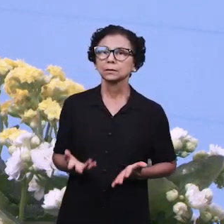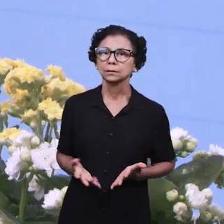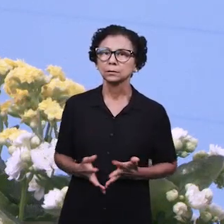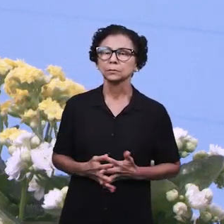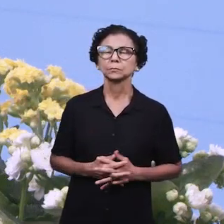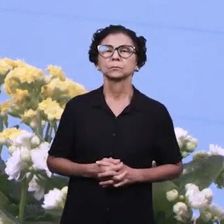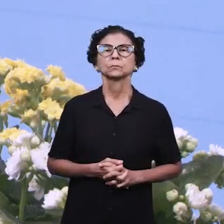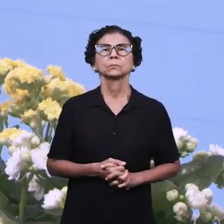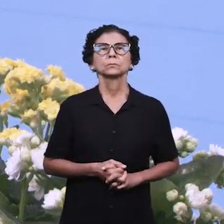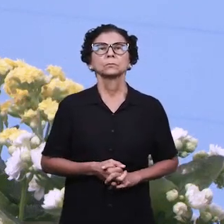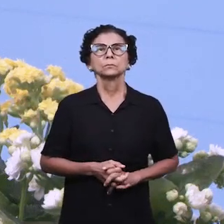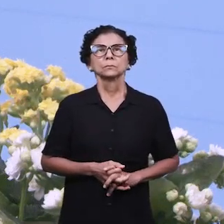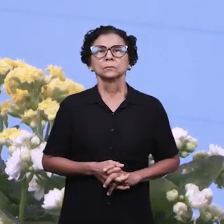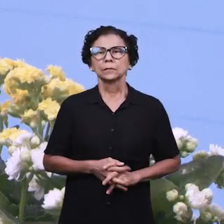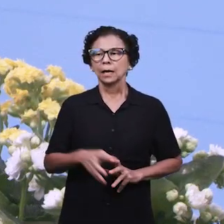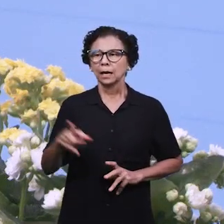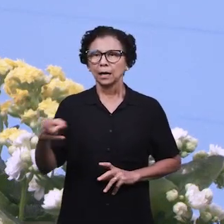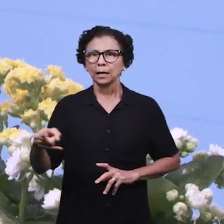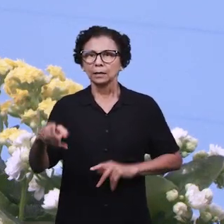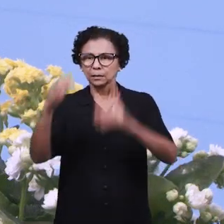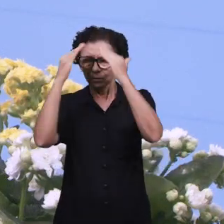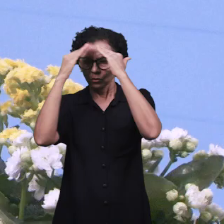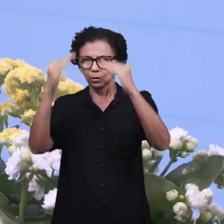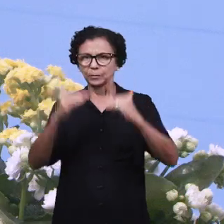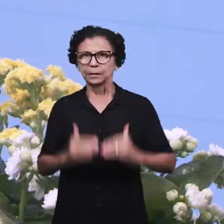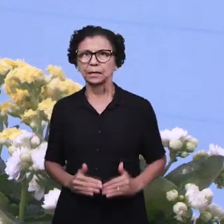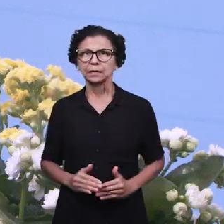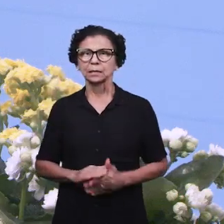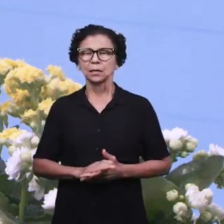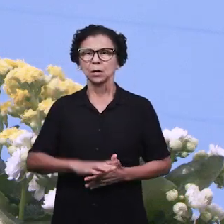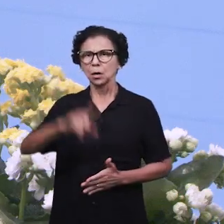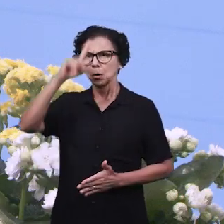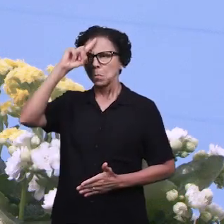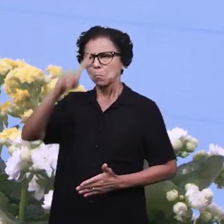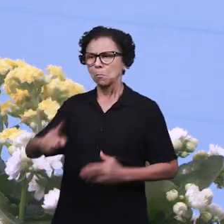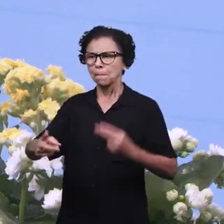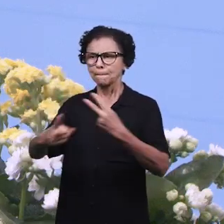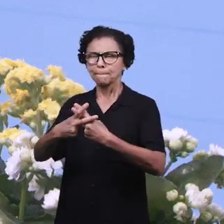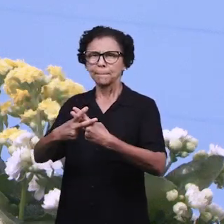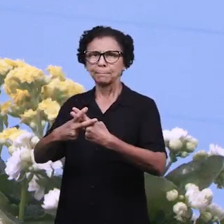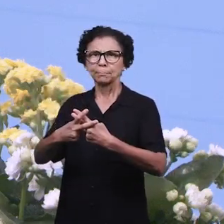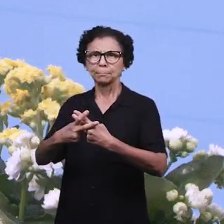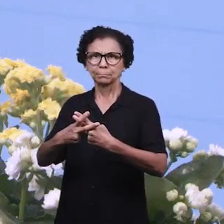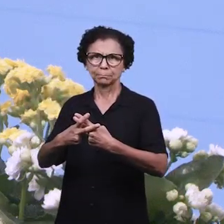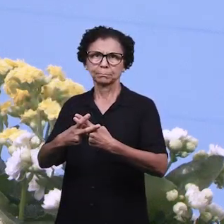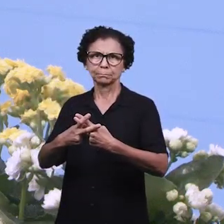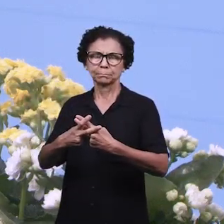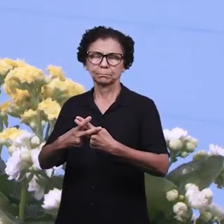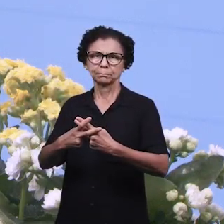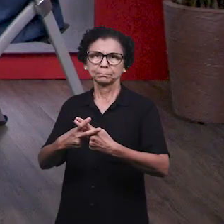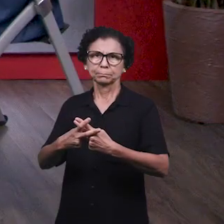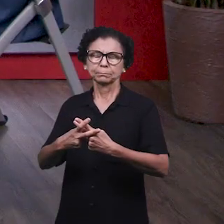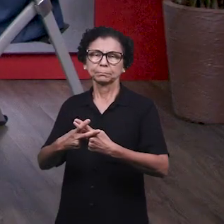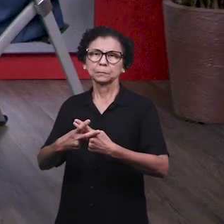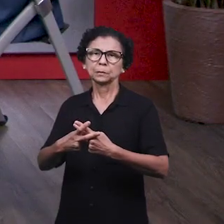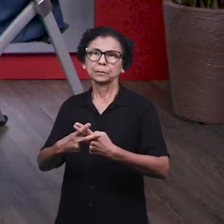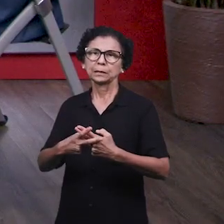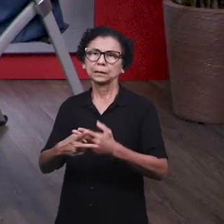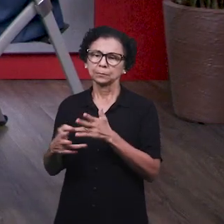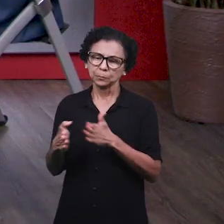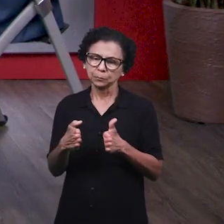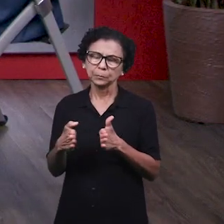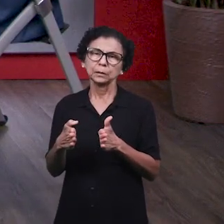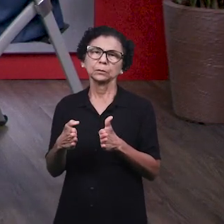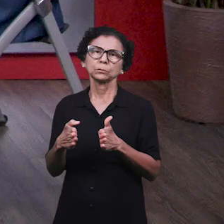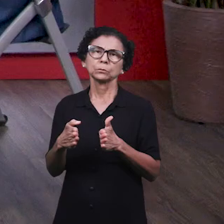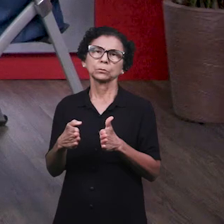acontece? Ele descumpriu, a lei diz, decreta prisão preventiva, Sim. entendeu? E para